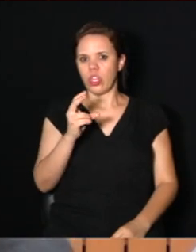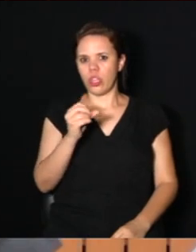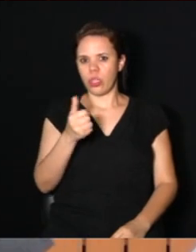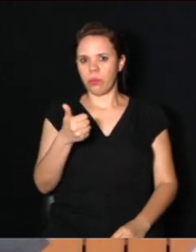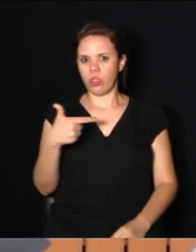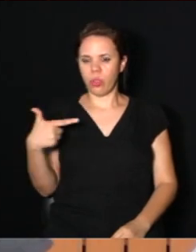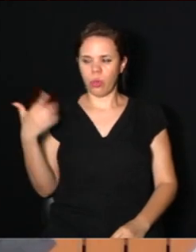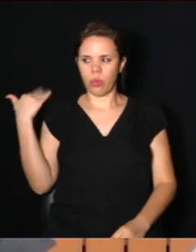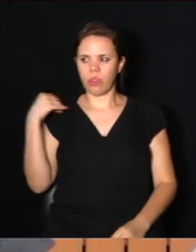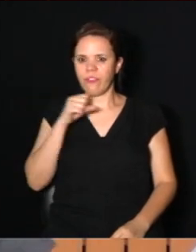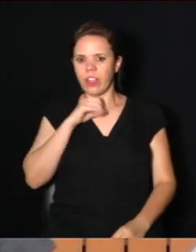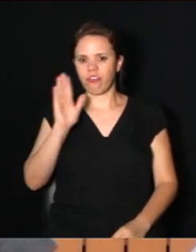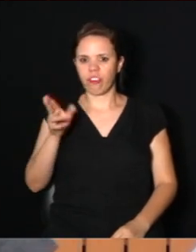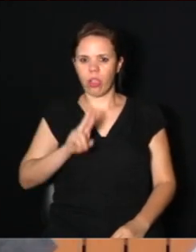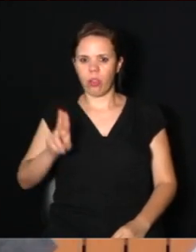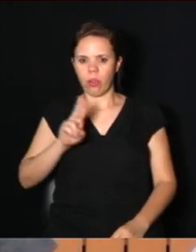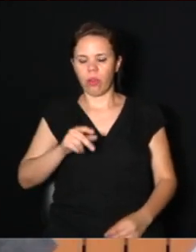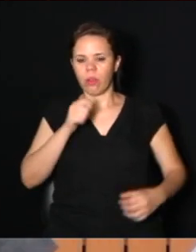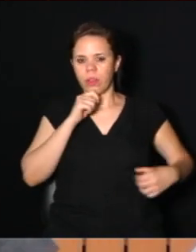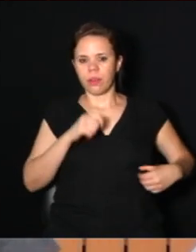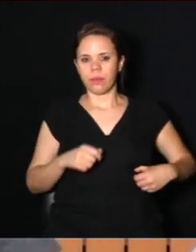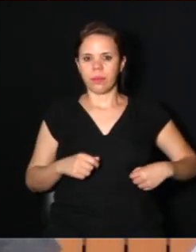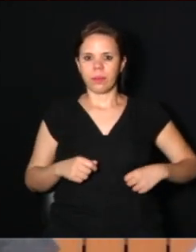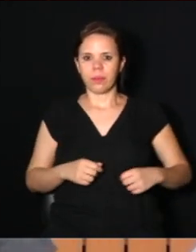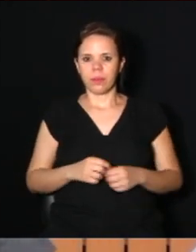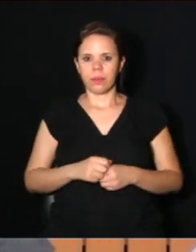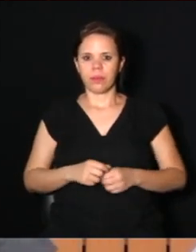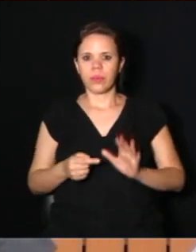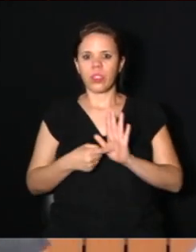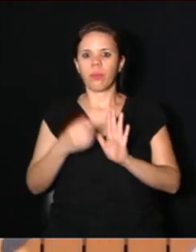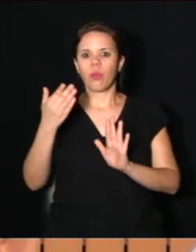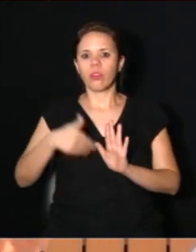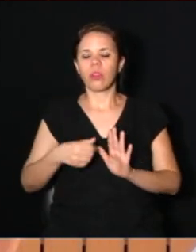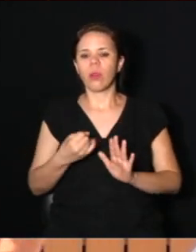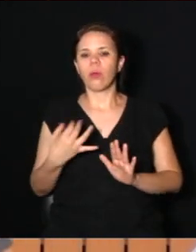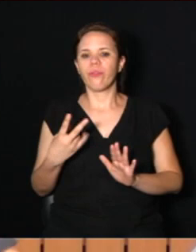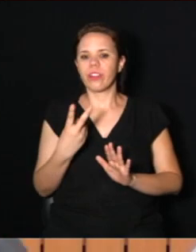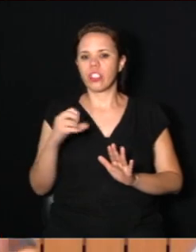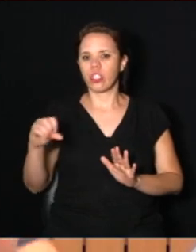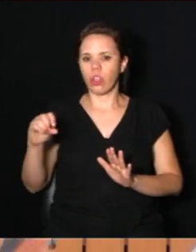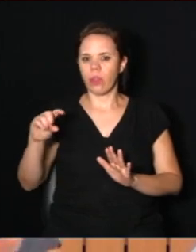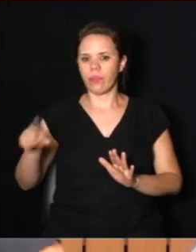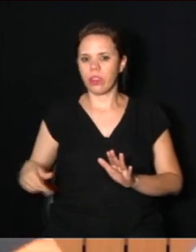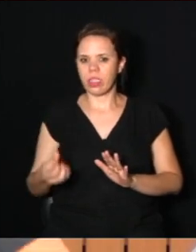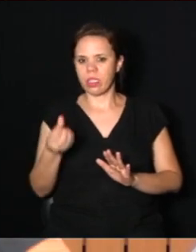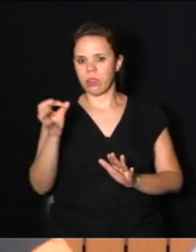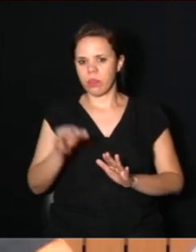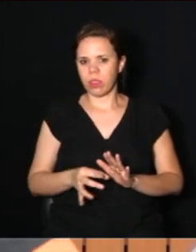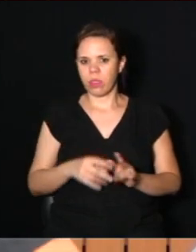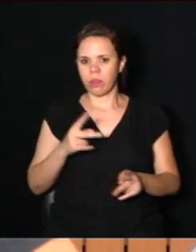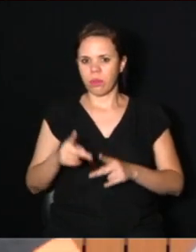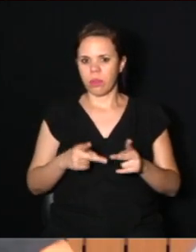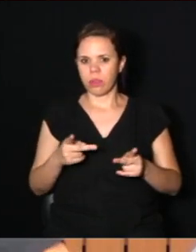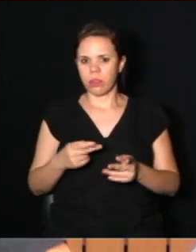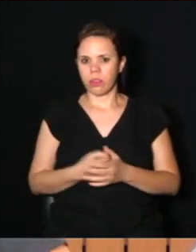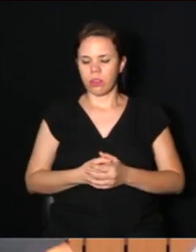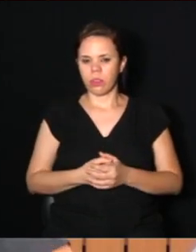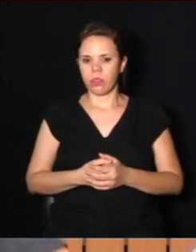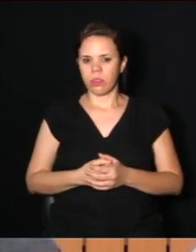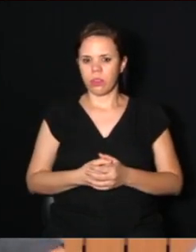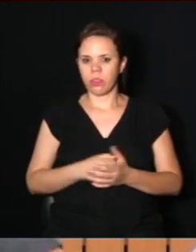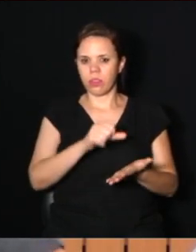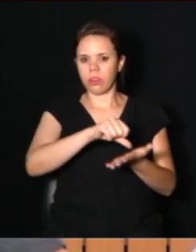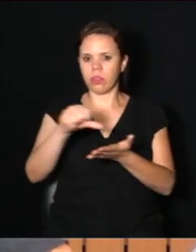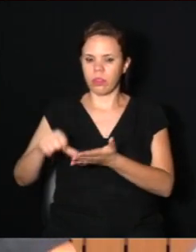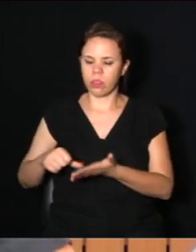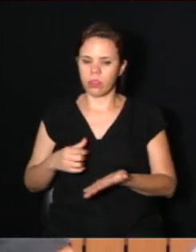útil. E ele mostrou que nada menos do que 29,6% da população da região metropolitana